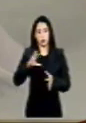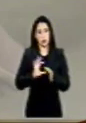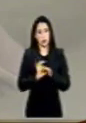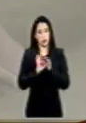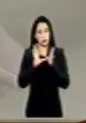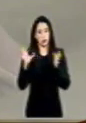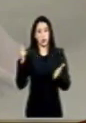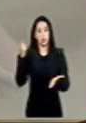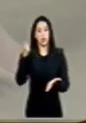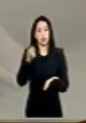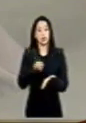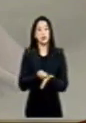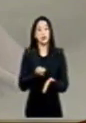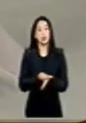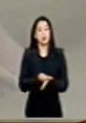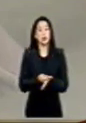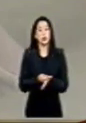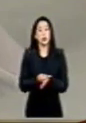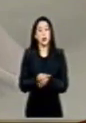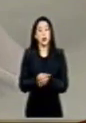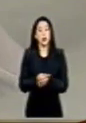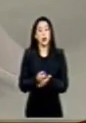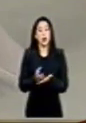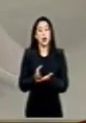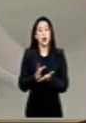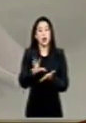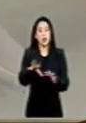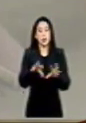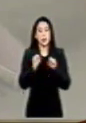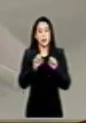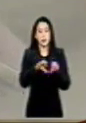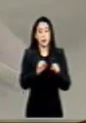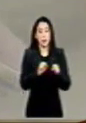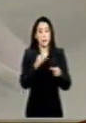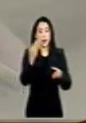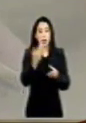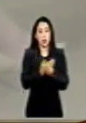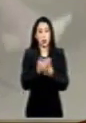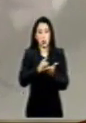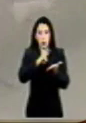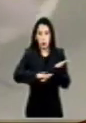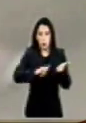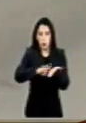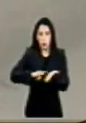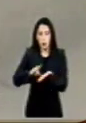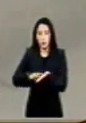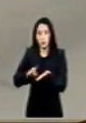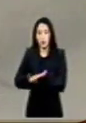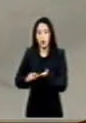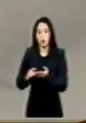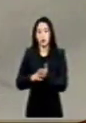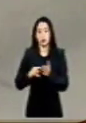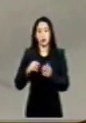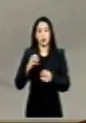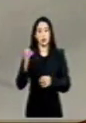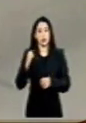determinou a busca e apreensão de documentos e equipamentos do Senado